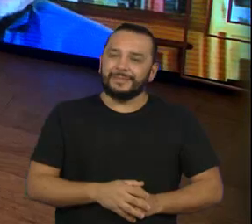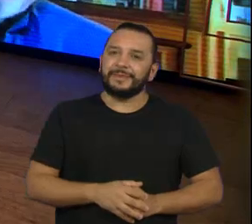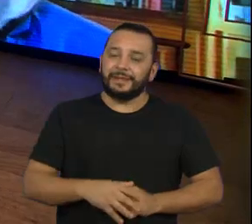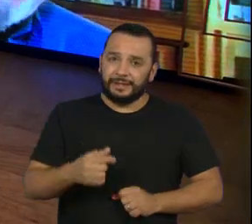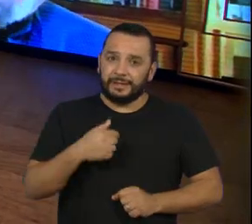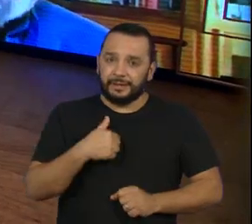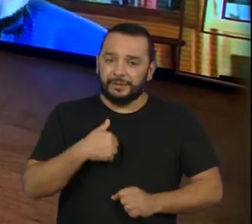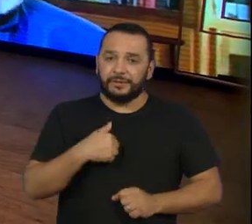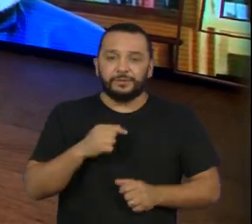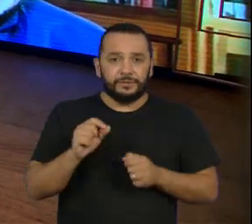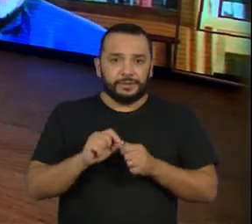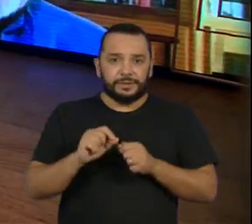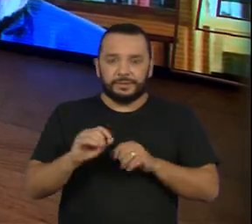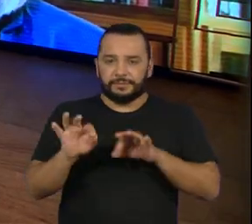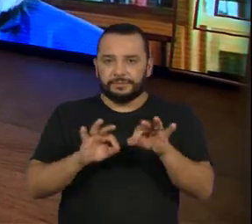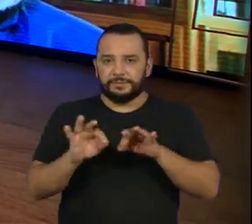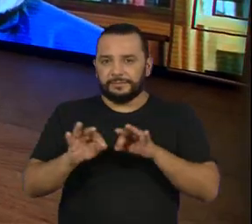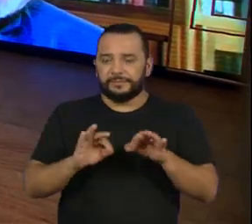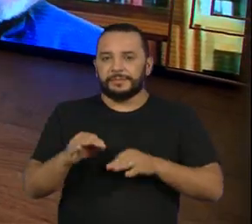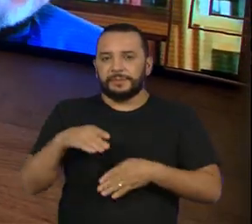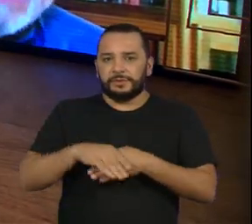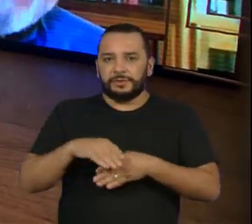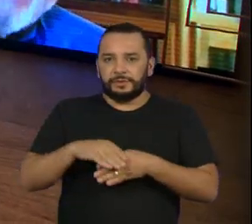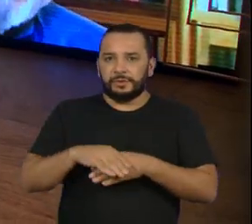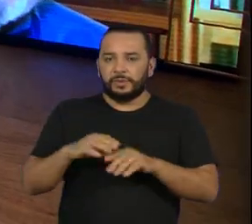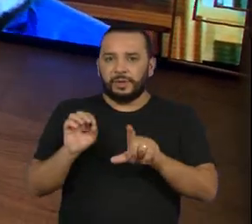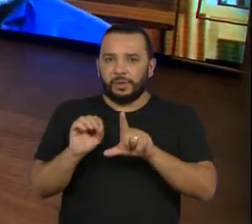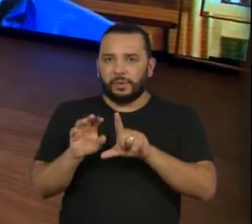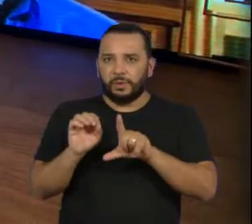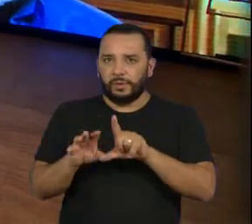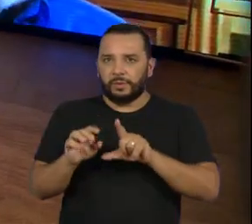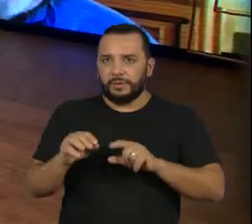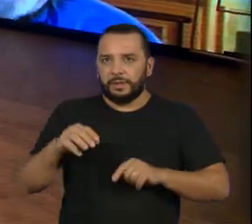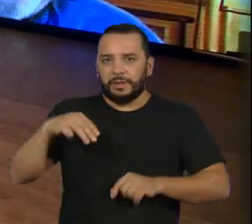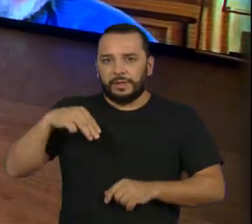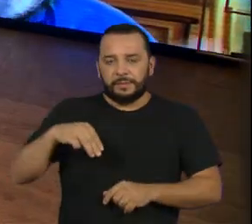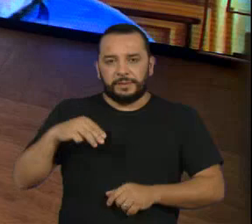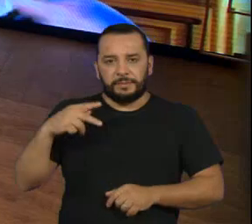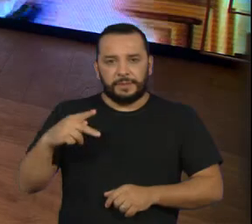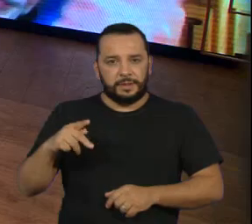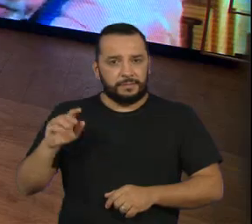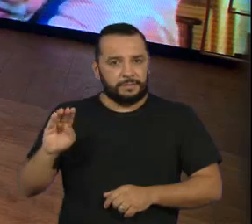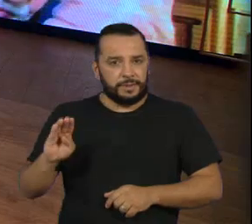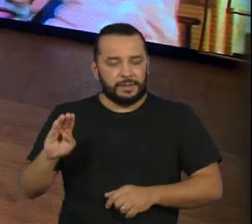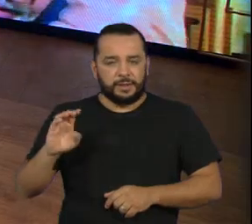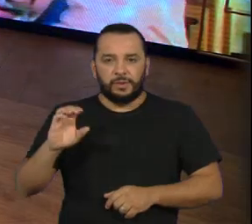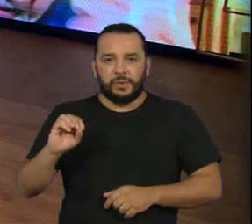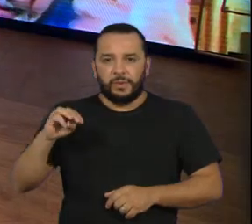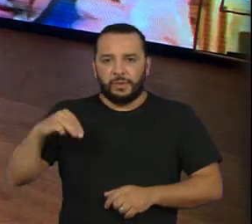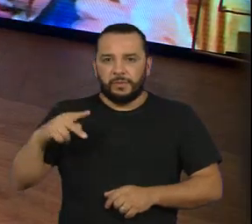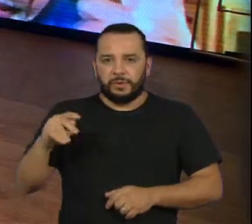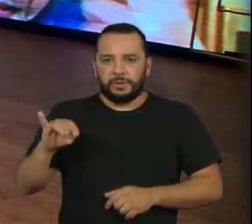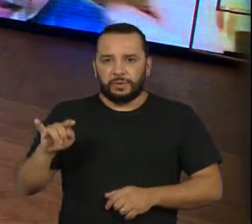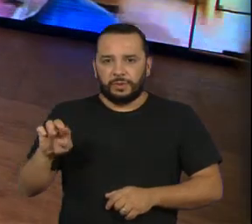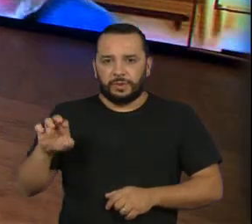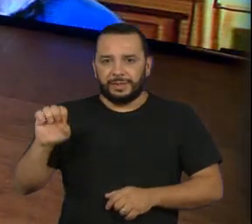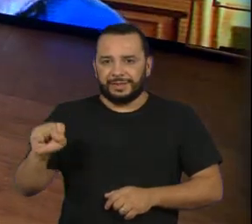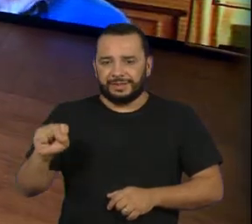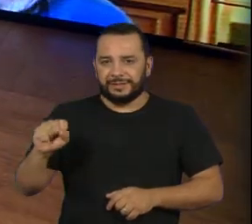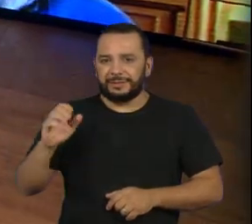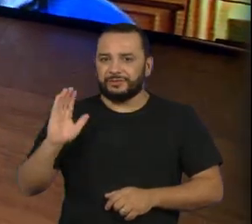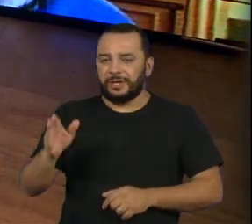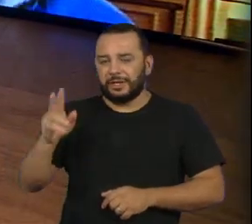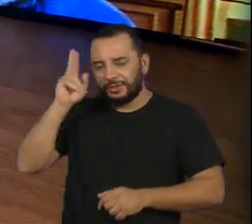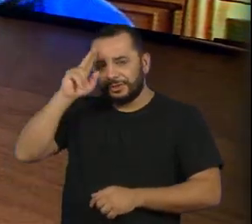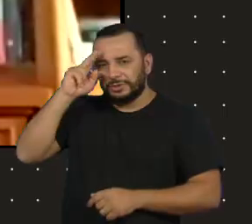Eu tinha feito para a Editora Globo, eu tinha editado MPB Compositores e a